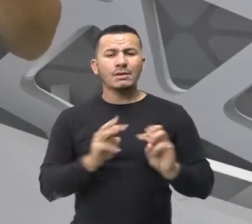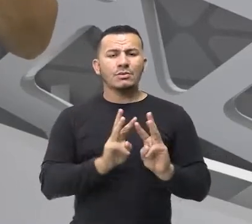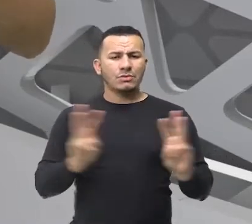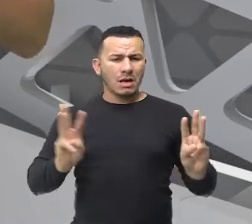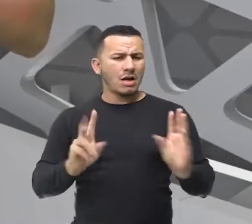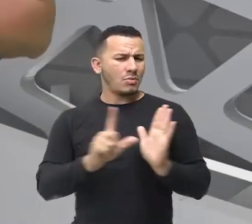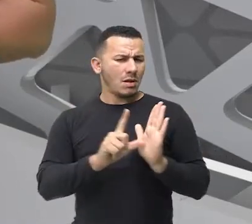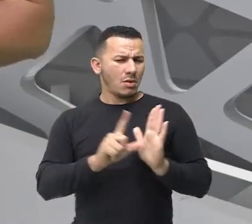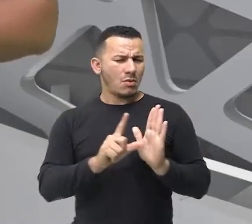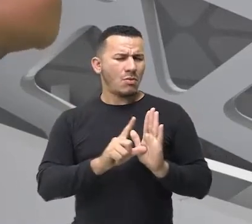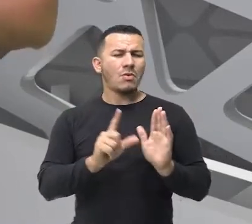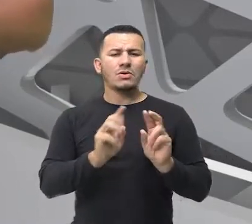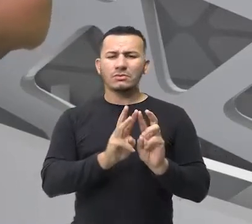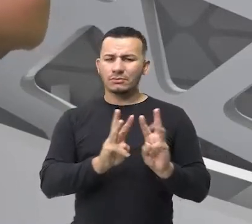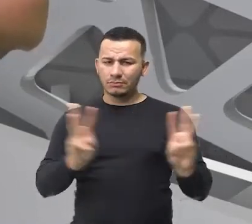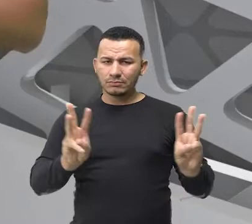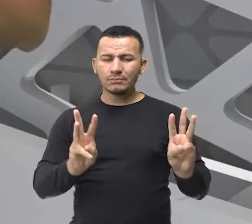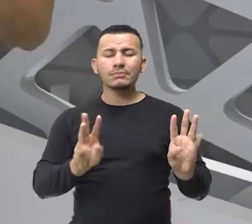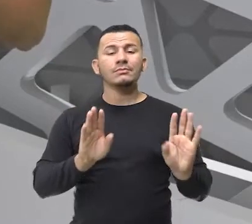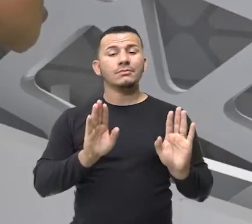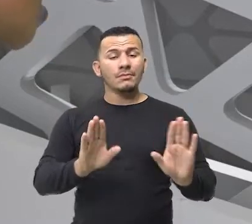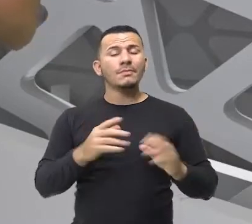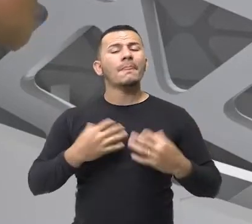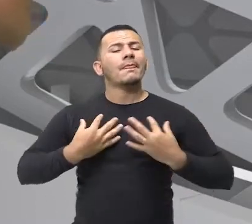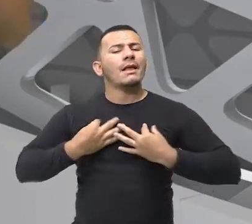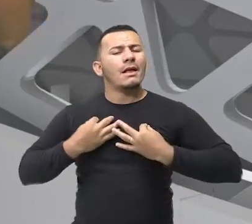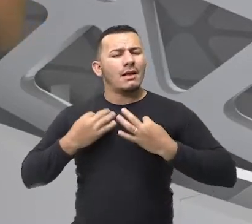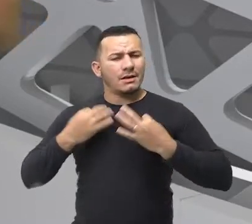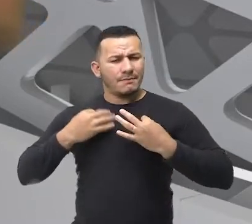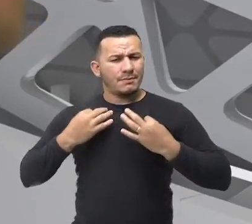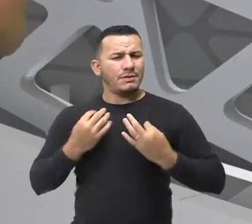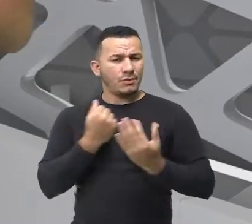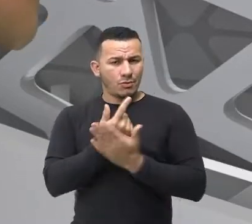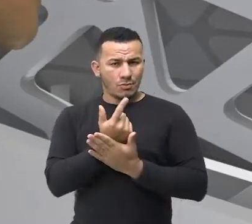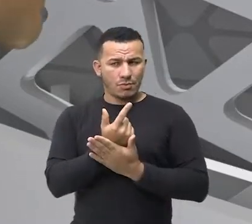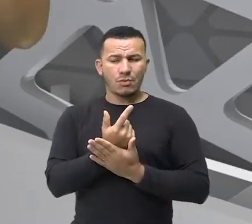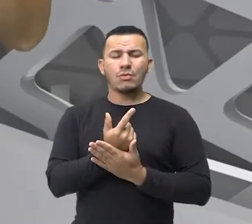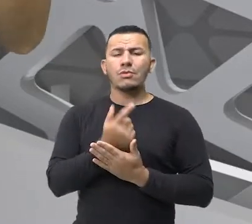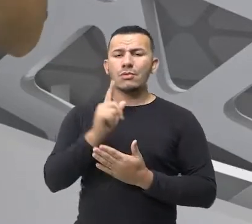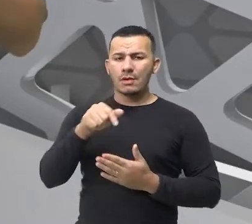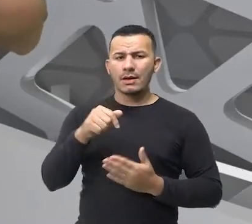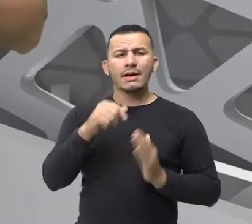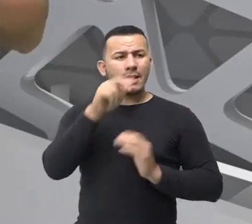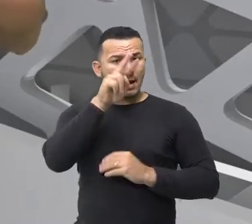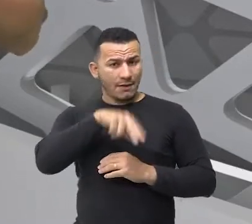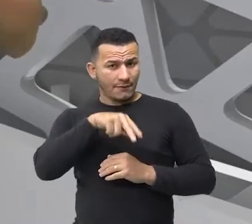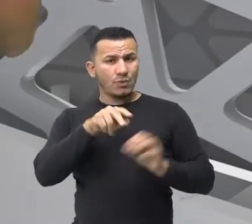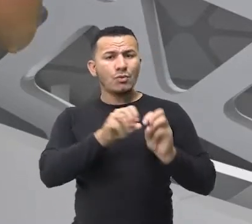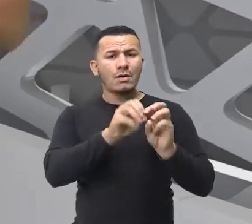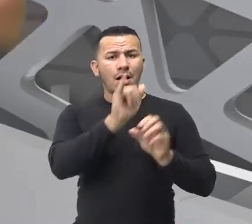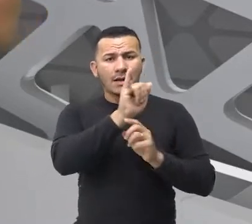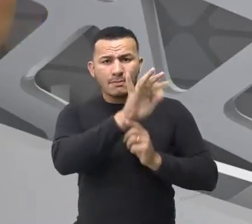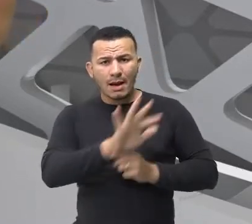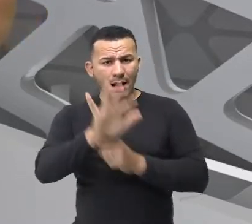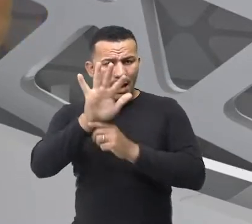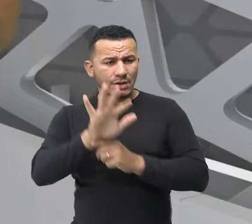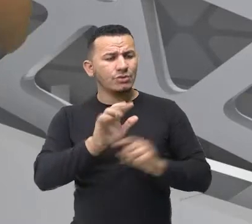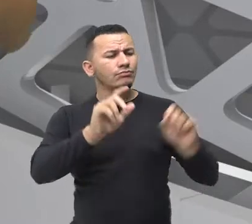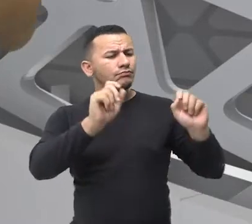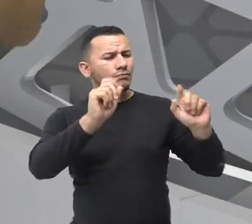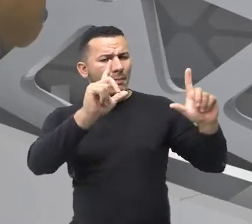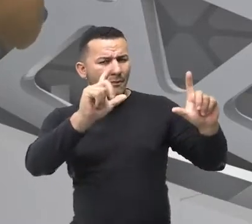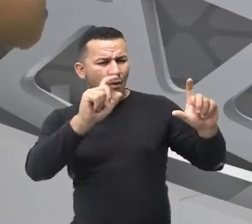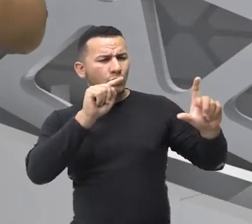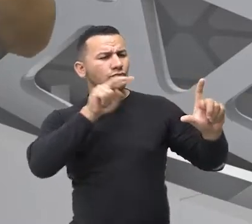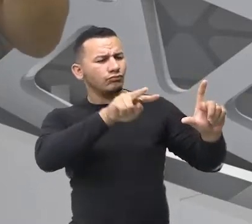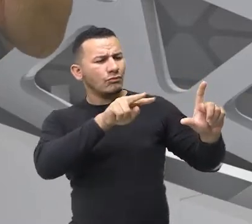em um site de uma loja e observa em que essa camisa certo a especificação que ela visualizou no site era uma